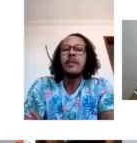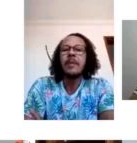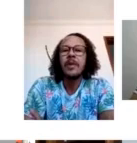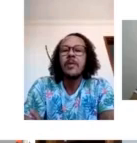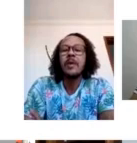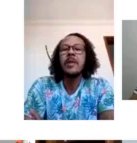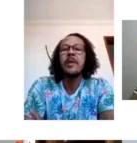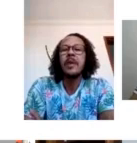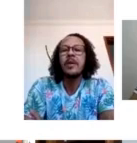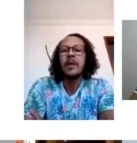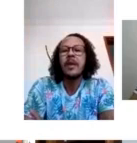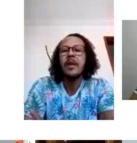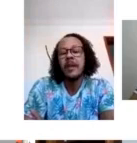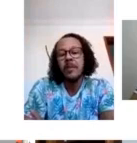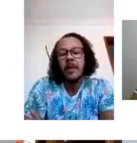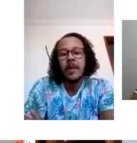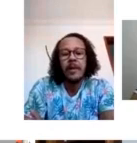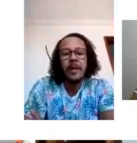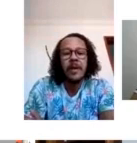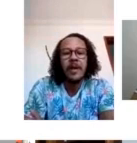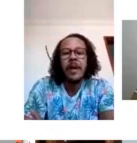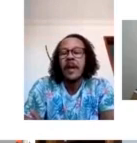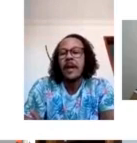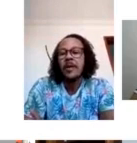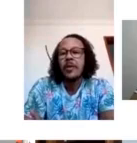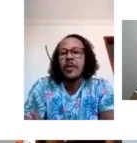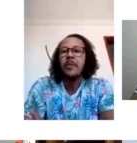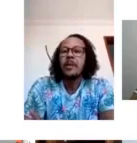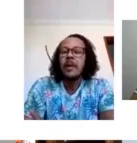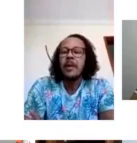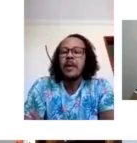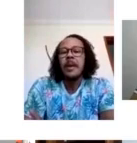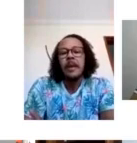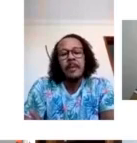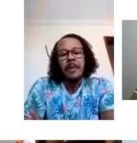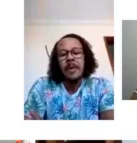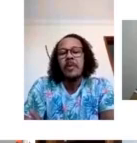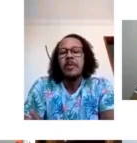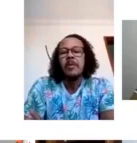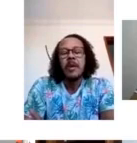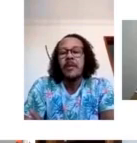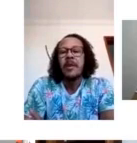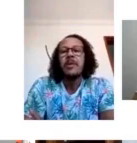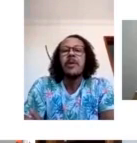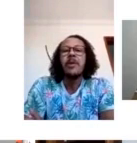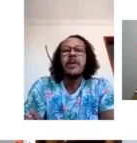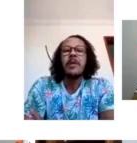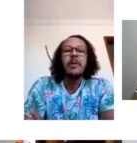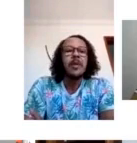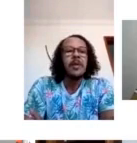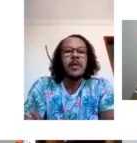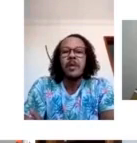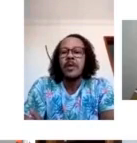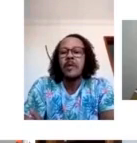foi possível. Então, a gente teve que reinventar. E nesse momento, então, a gente arriscou, primeiro, com a reflexão